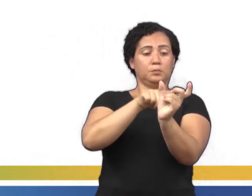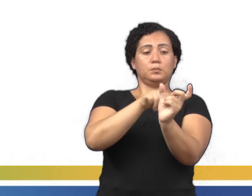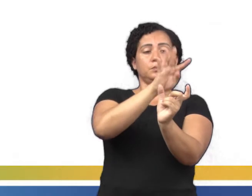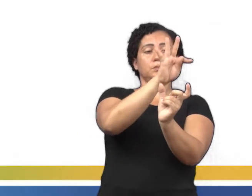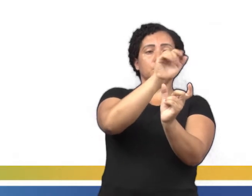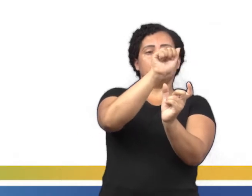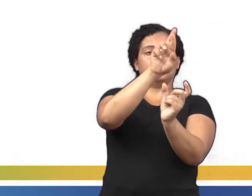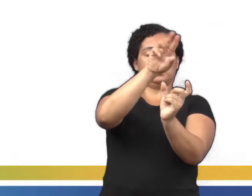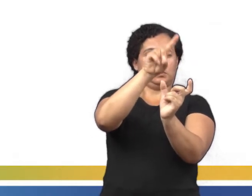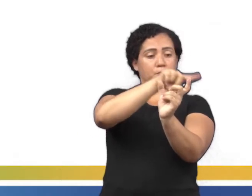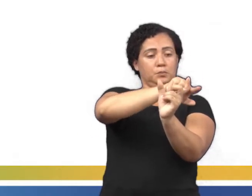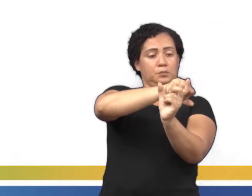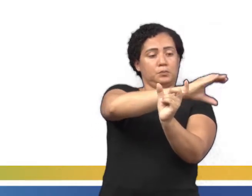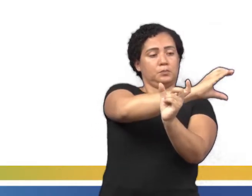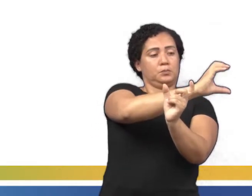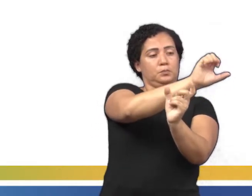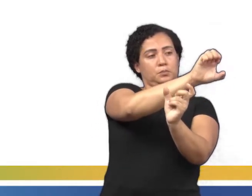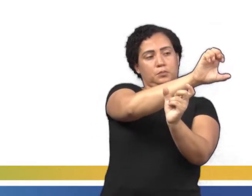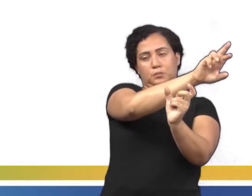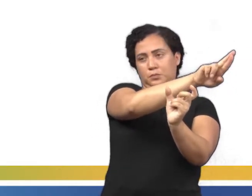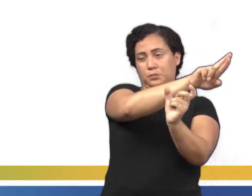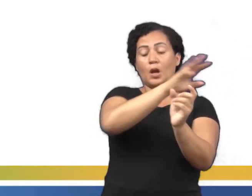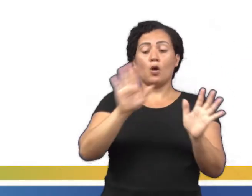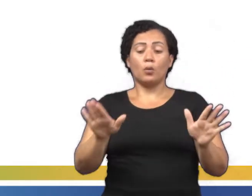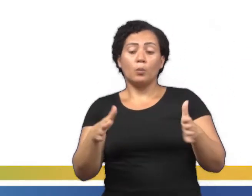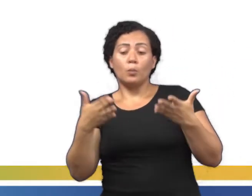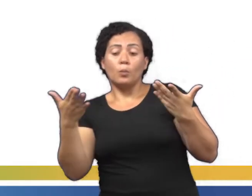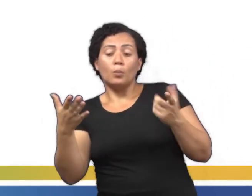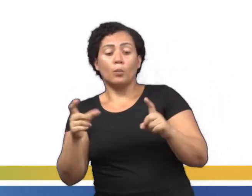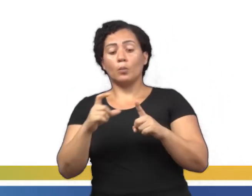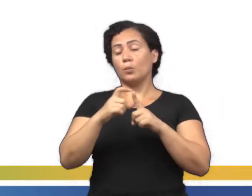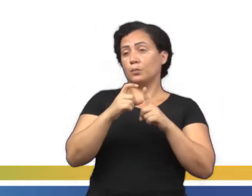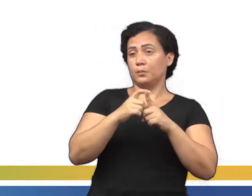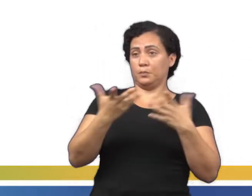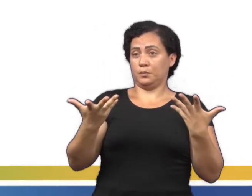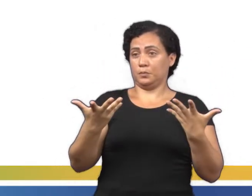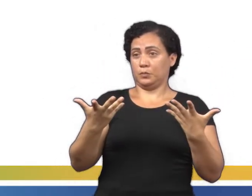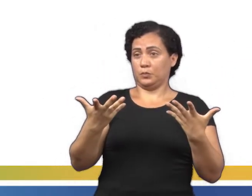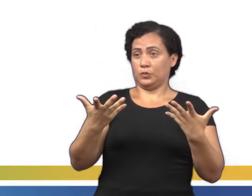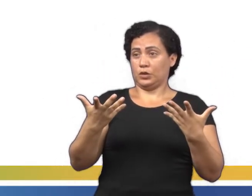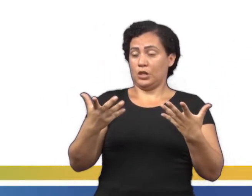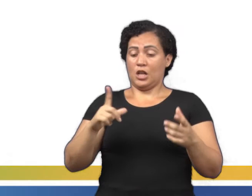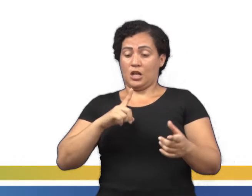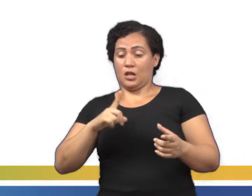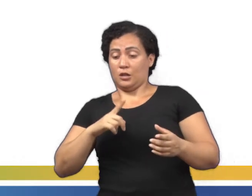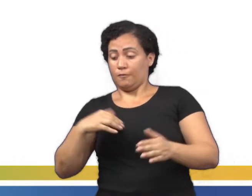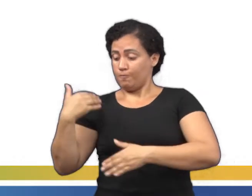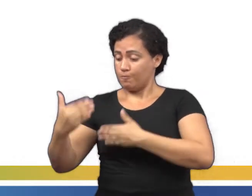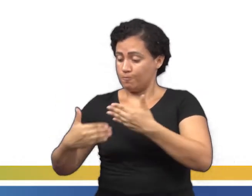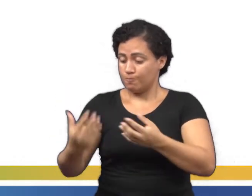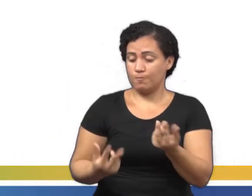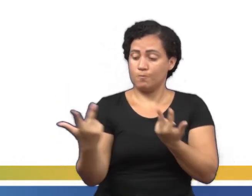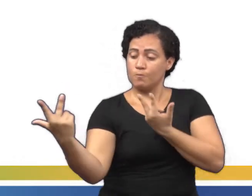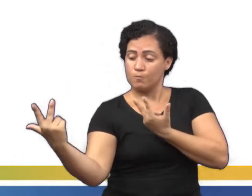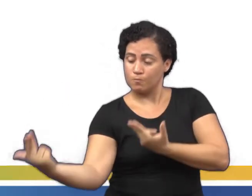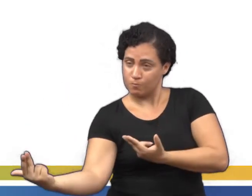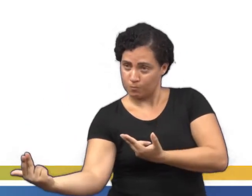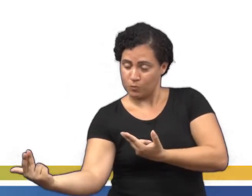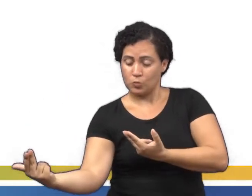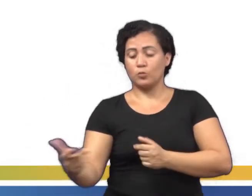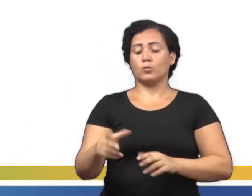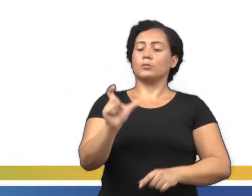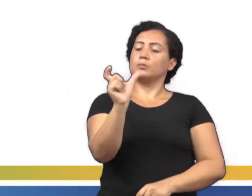meio e ser. Então, qual dessas palavras sofreu o mesmo processo de formação da